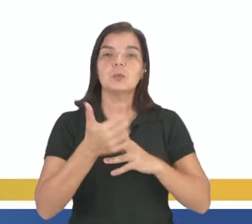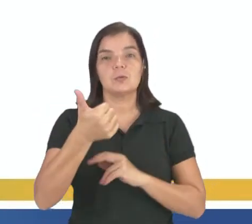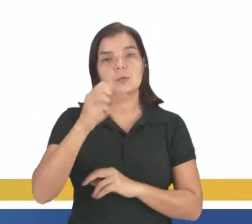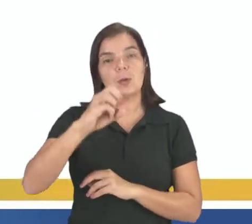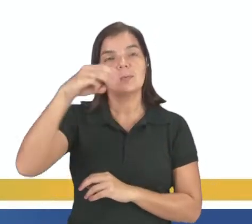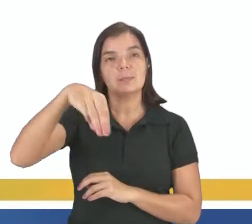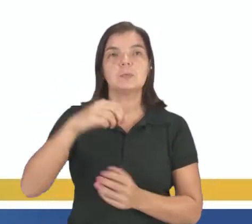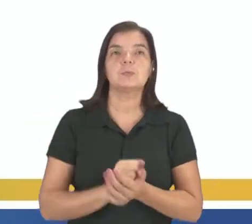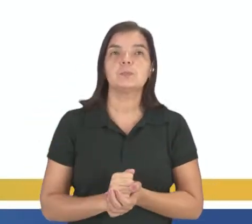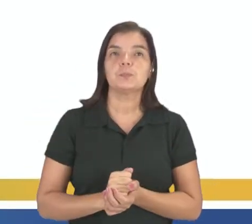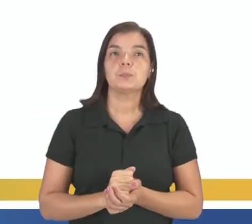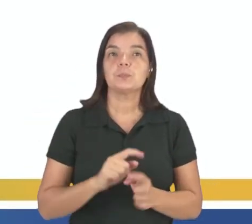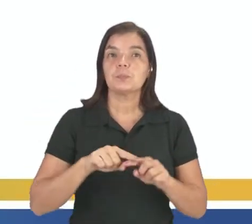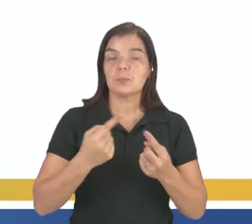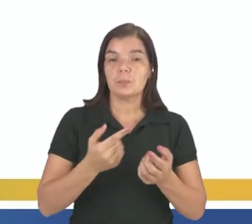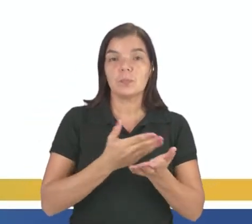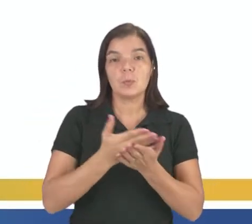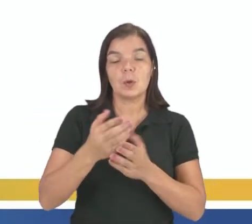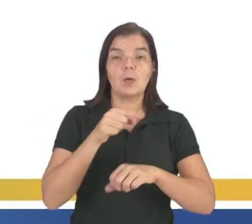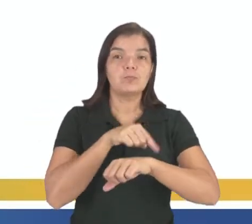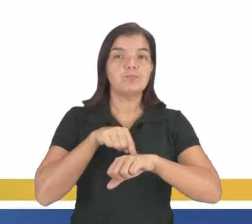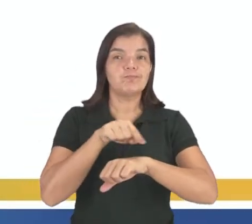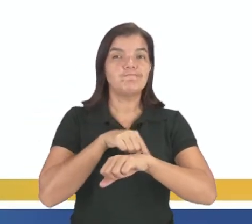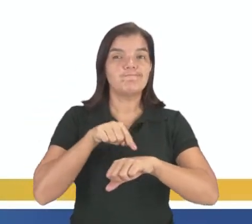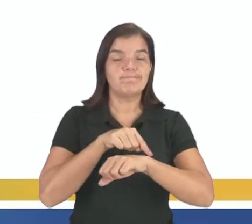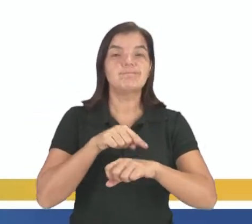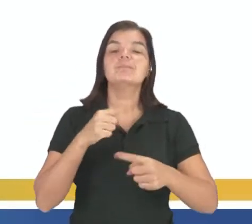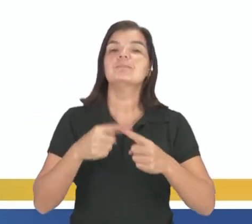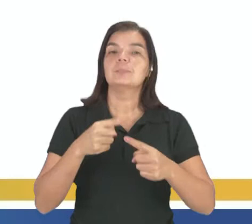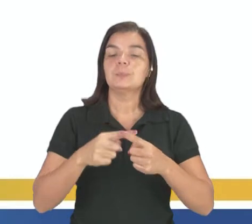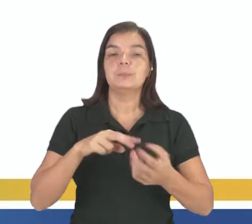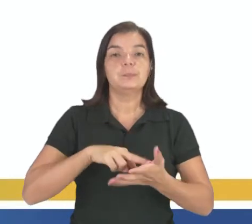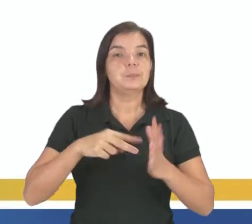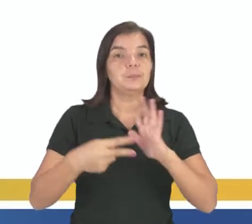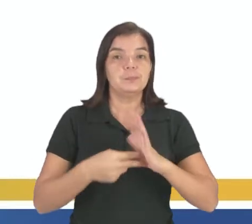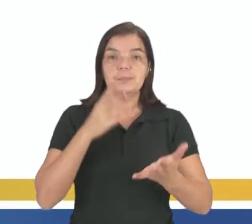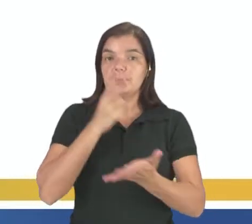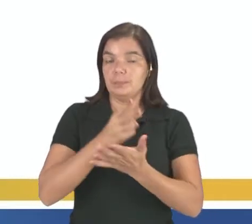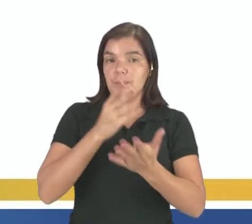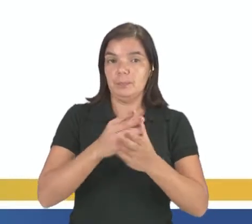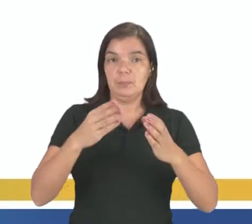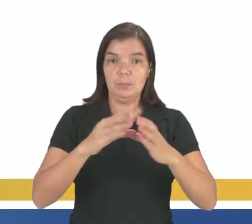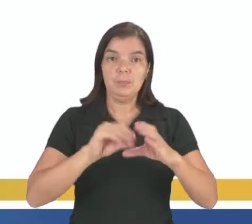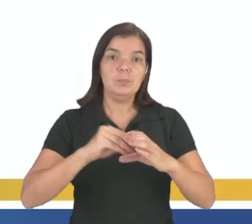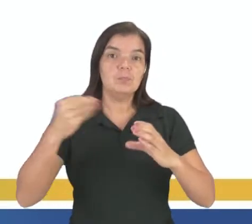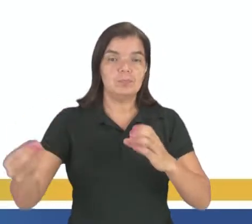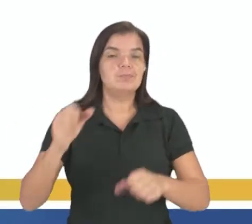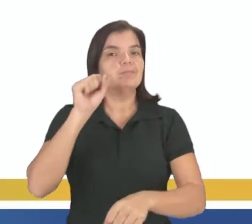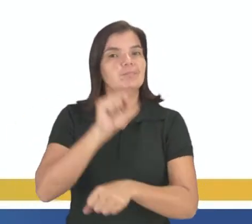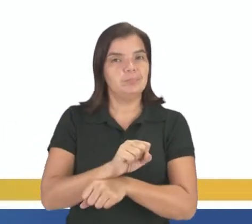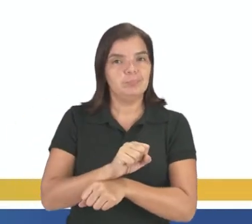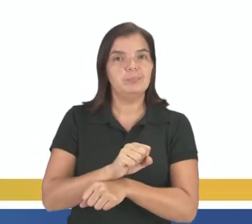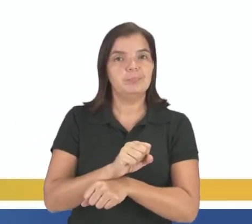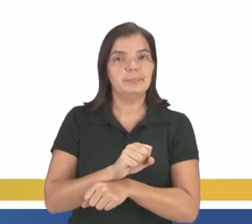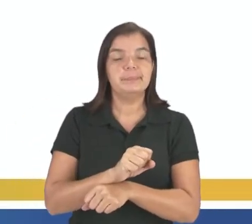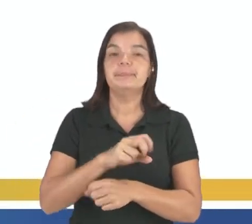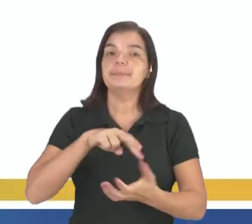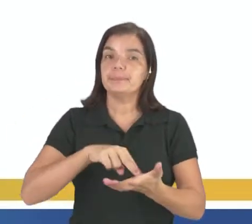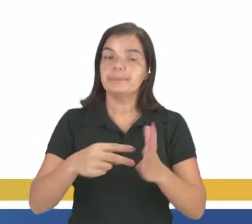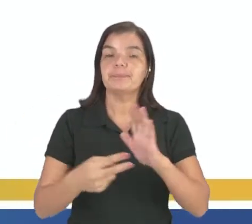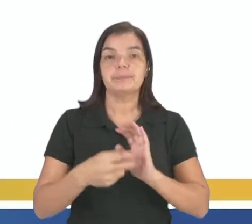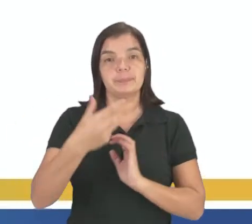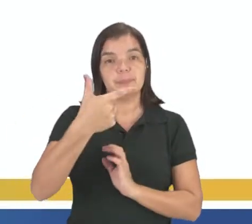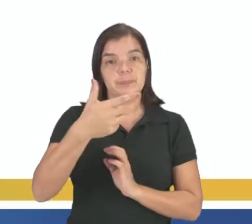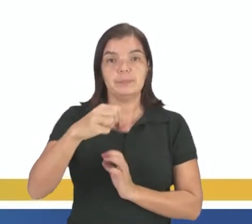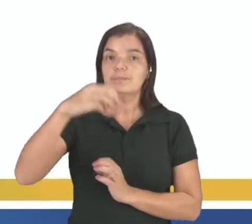a partir do elétron numa entrada ou seja em toda vez que a bola é muito para Então somente